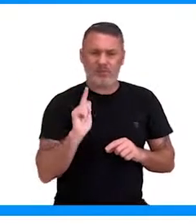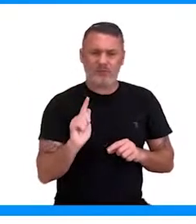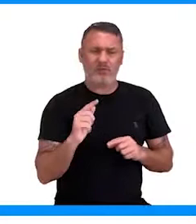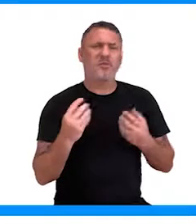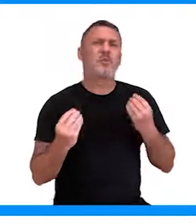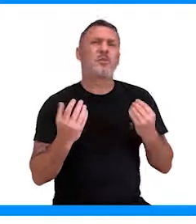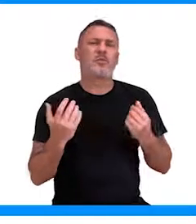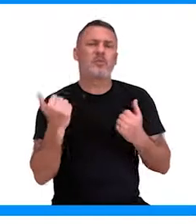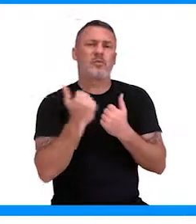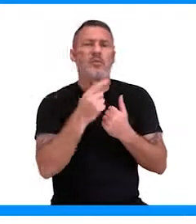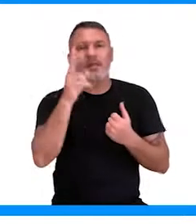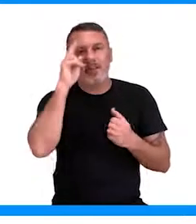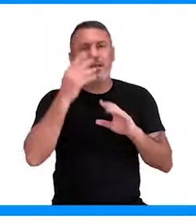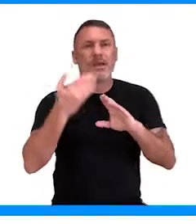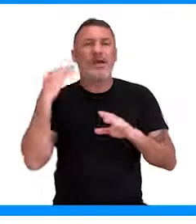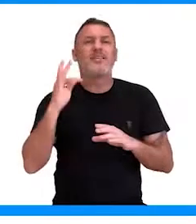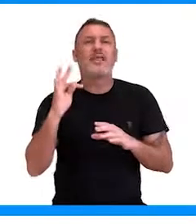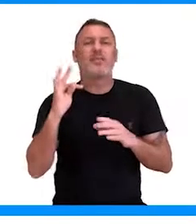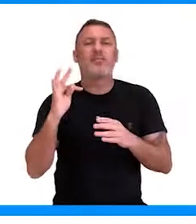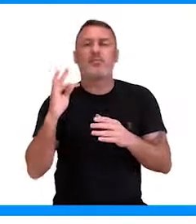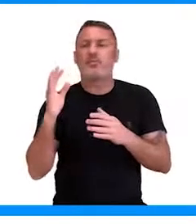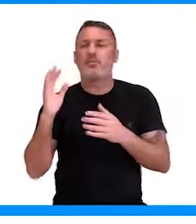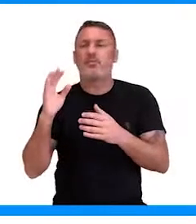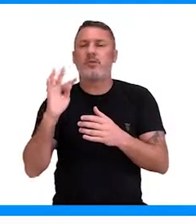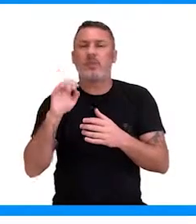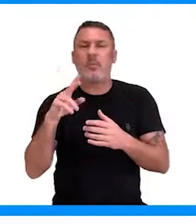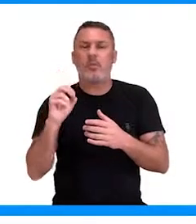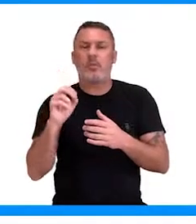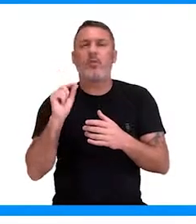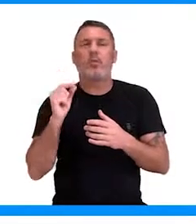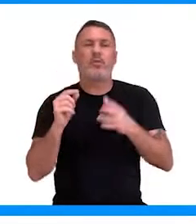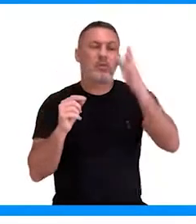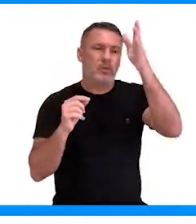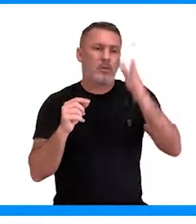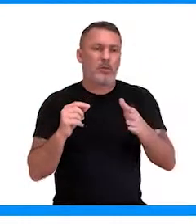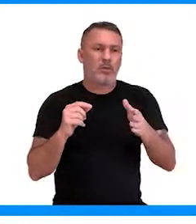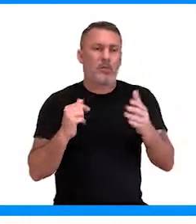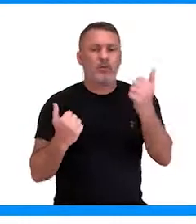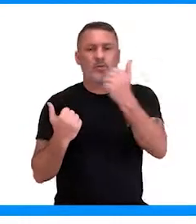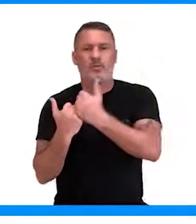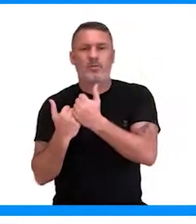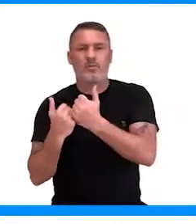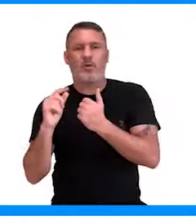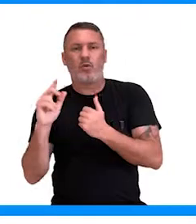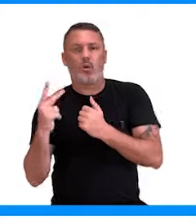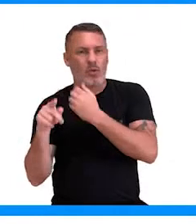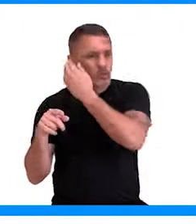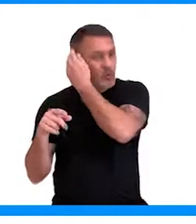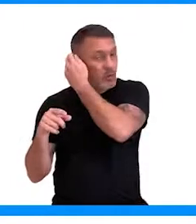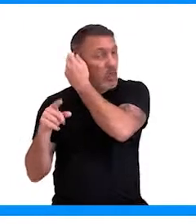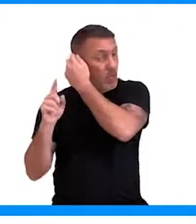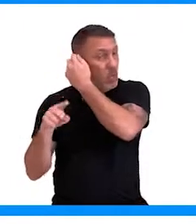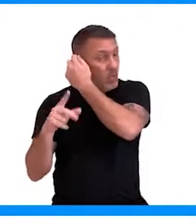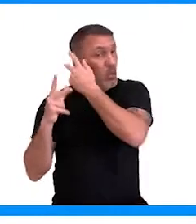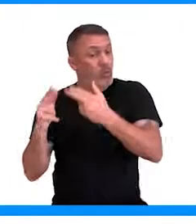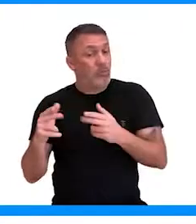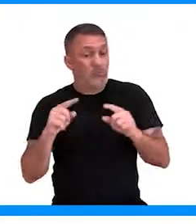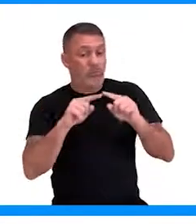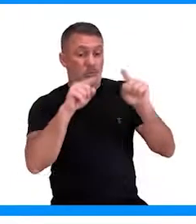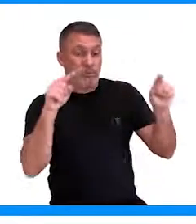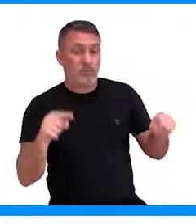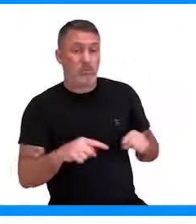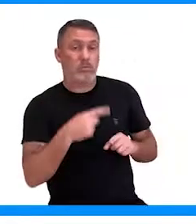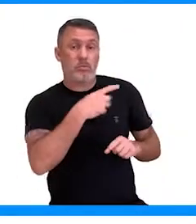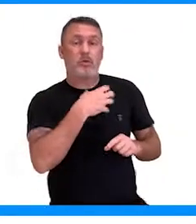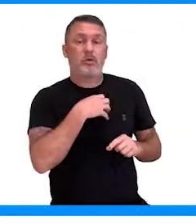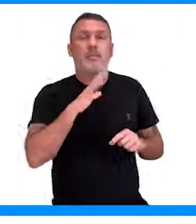acabou de fazer, de pegar o tempo e substituir, pegar o tempo na vertical e substituir na horizontal? É exatamente isso que